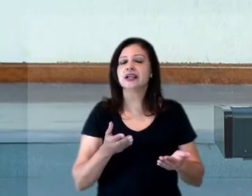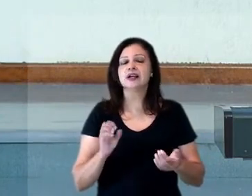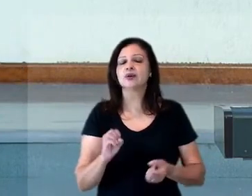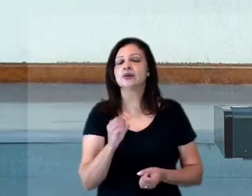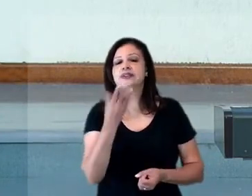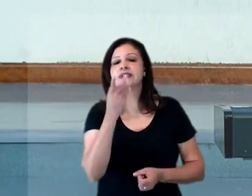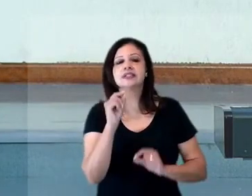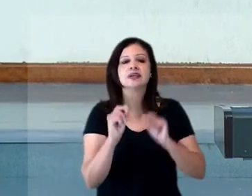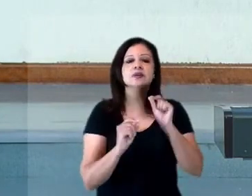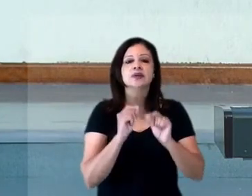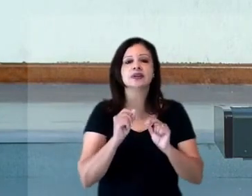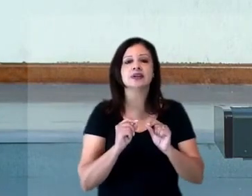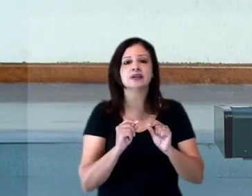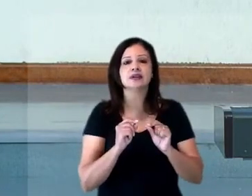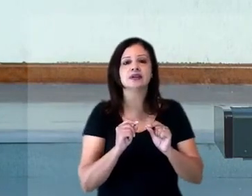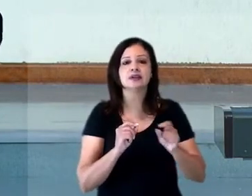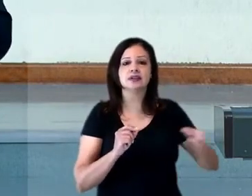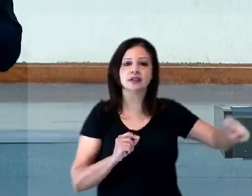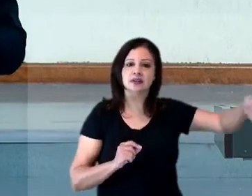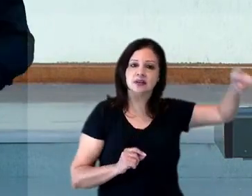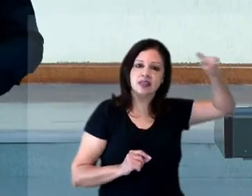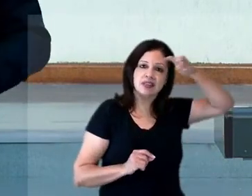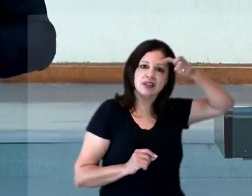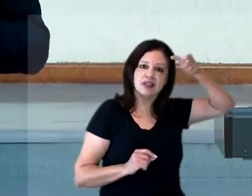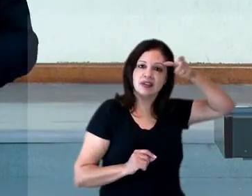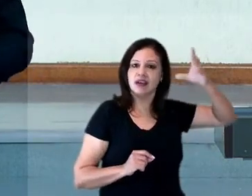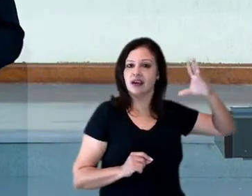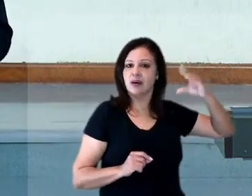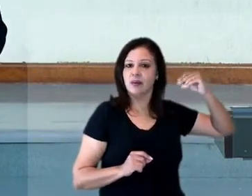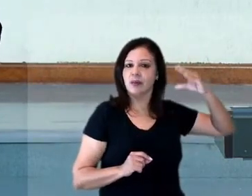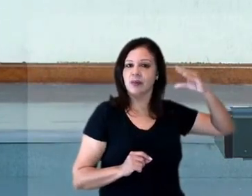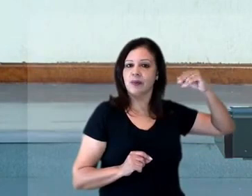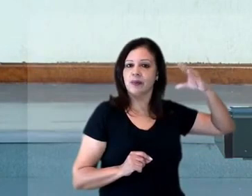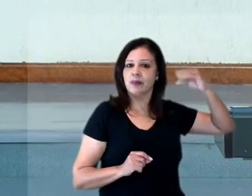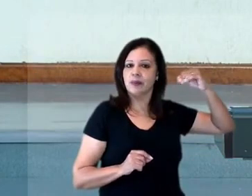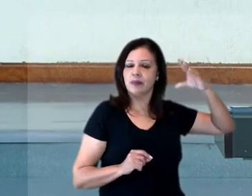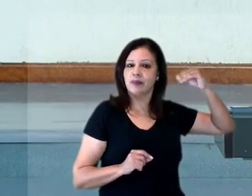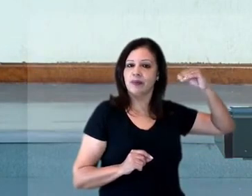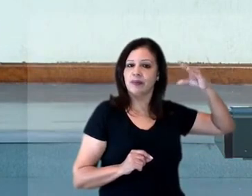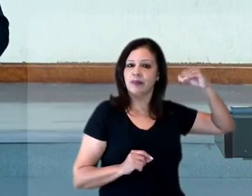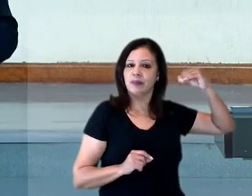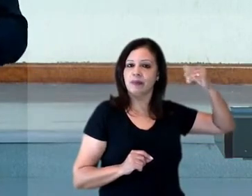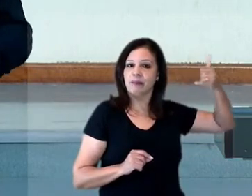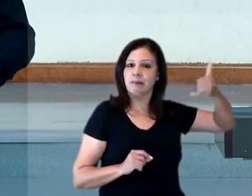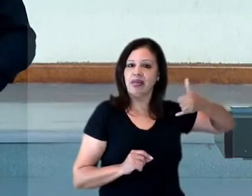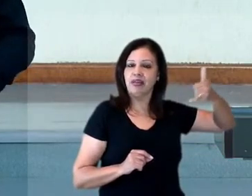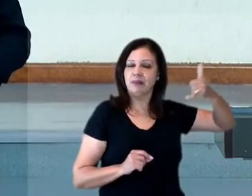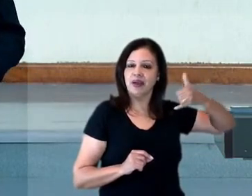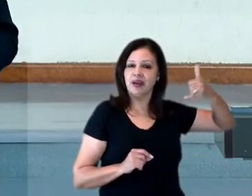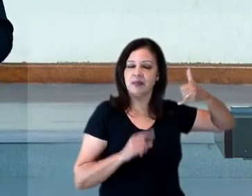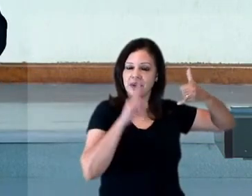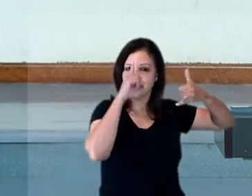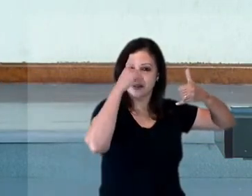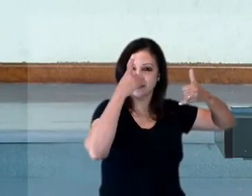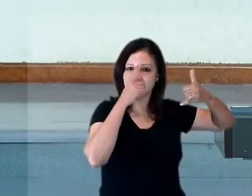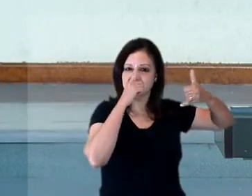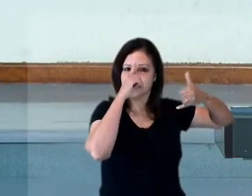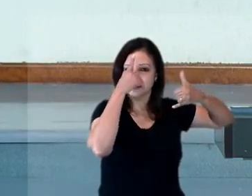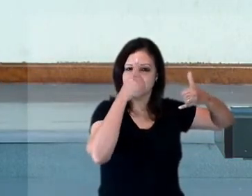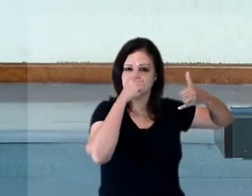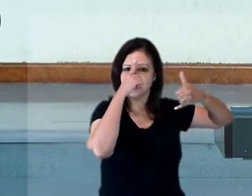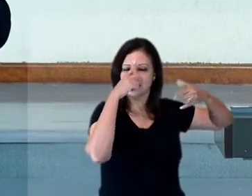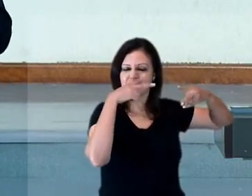nosso coração, no nosso coração, causando conflito, contenda. A partir do momento em que nós entendemos a necessidade